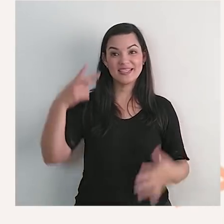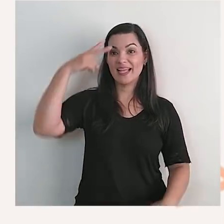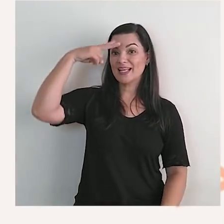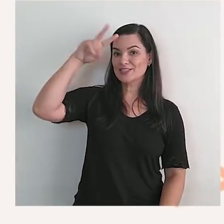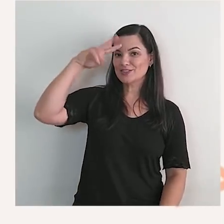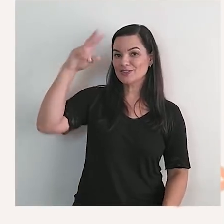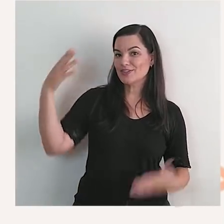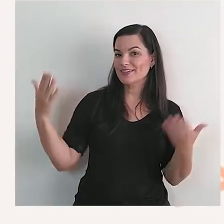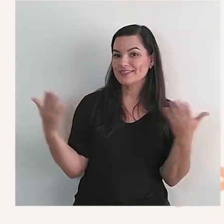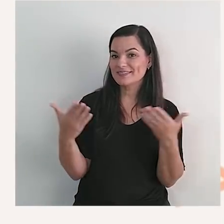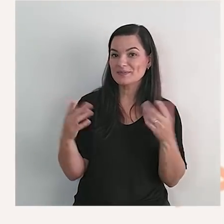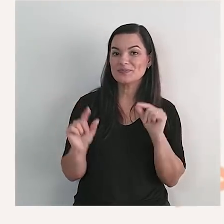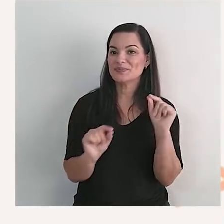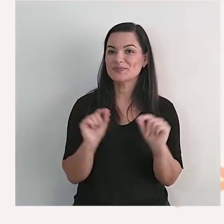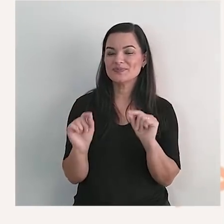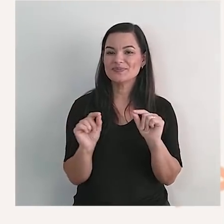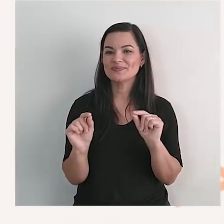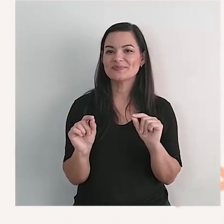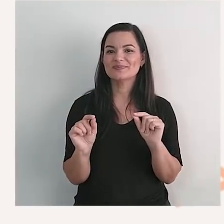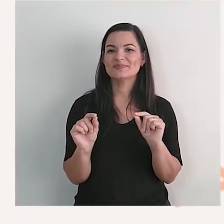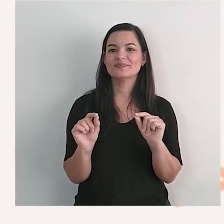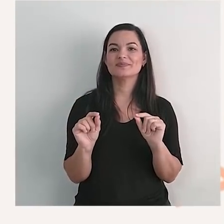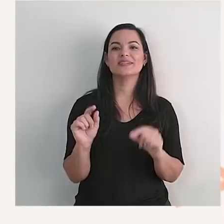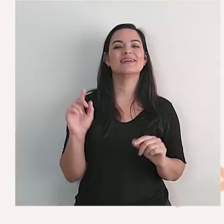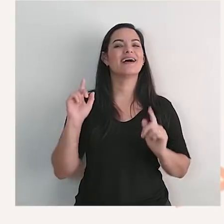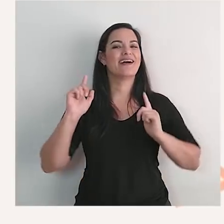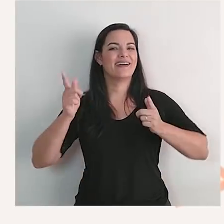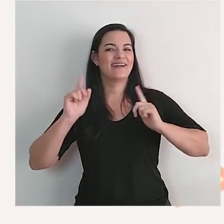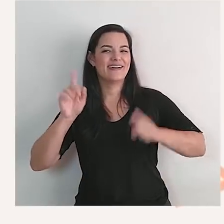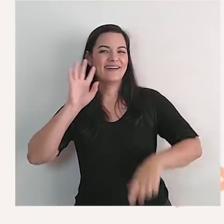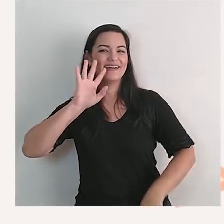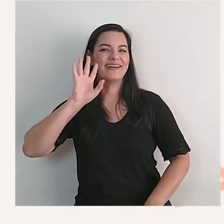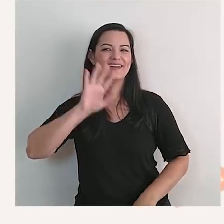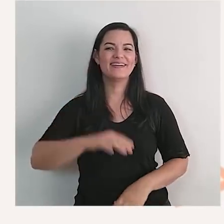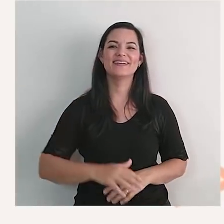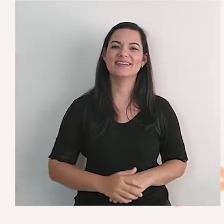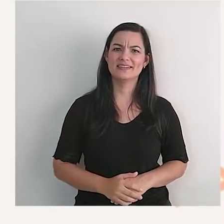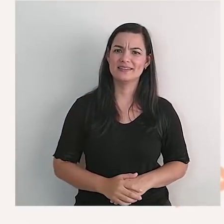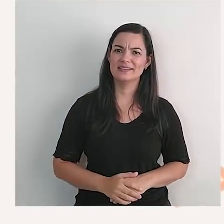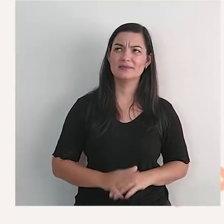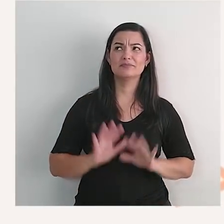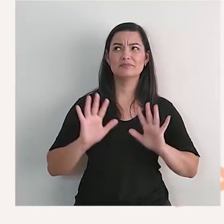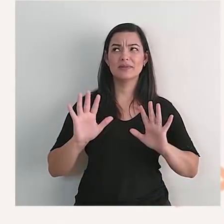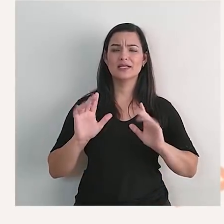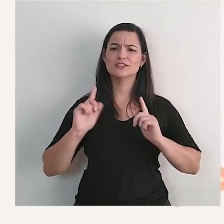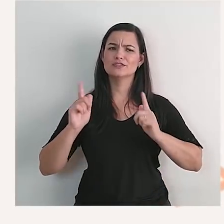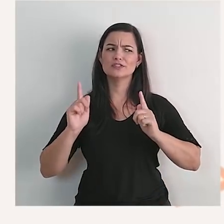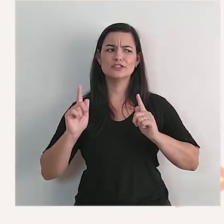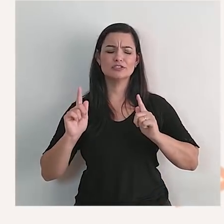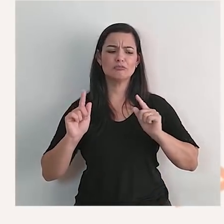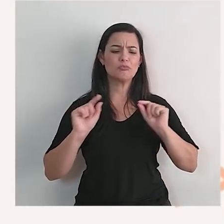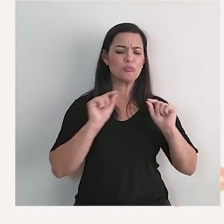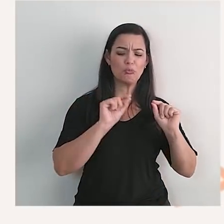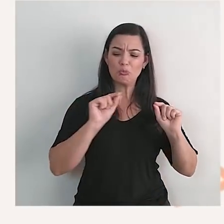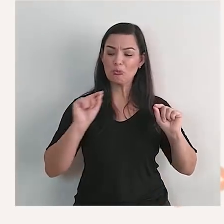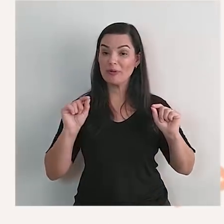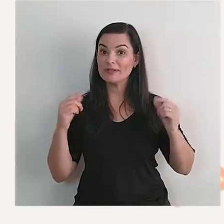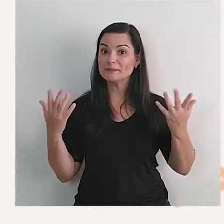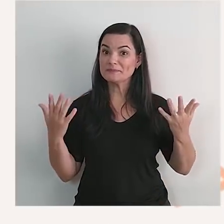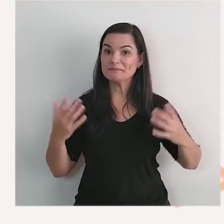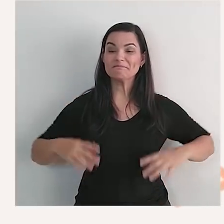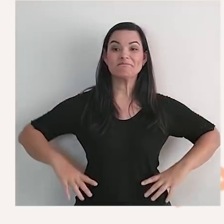E a história de hoje é uma história muito divertida. Divertida para quem?